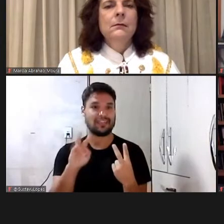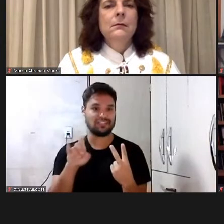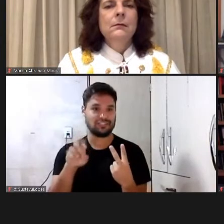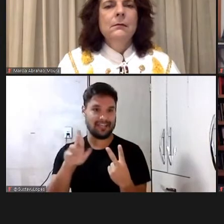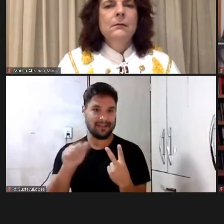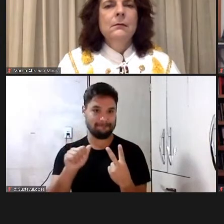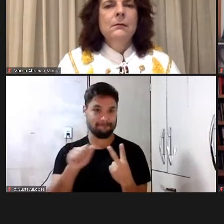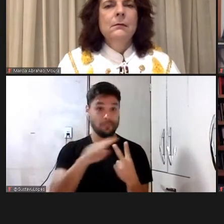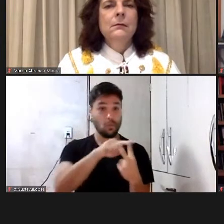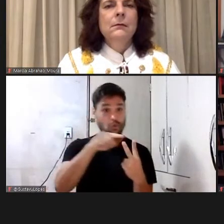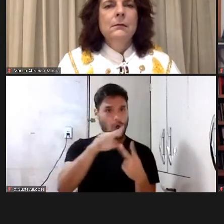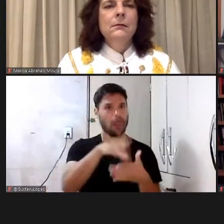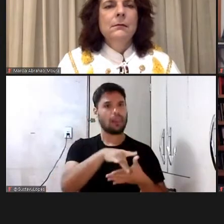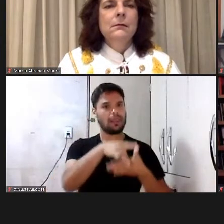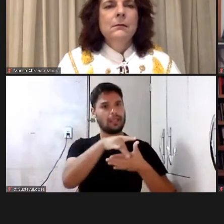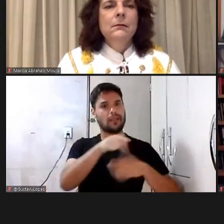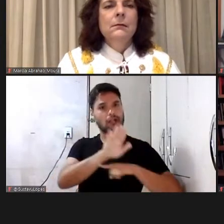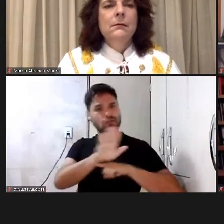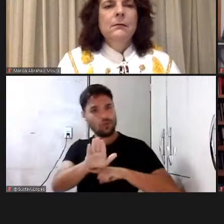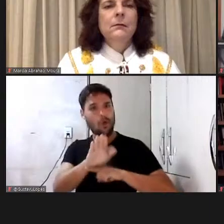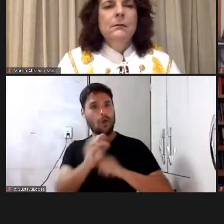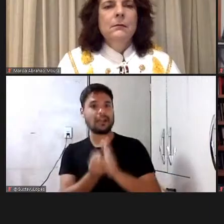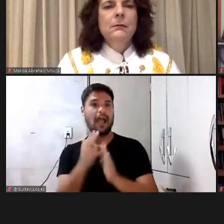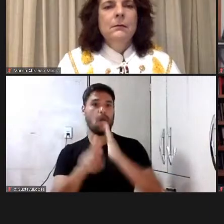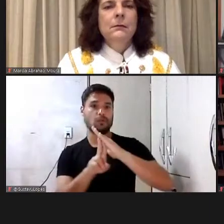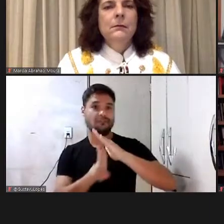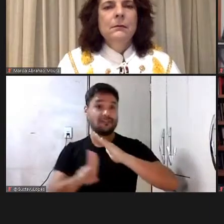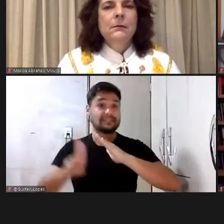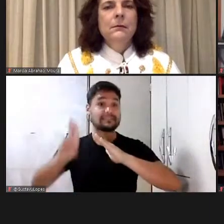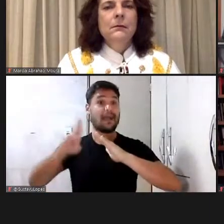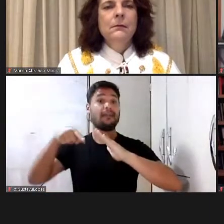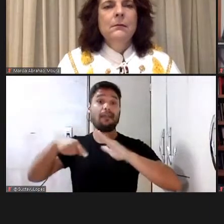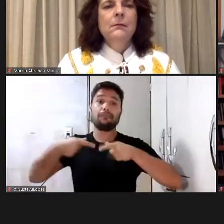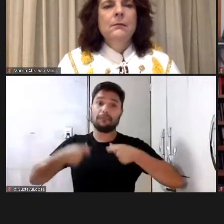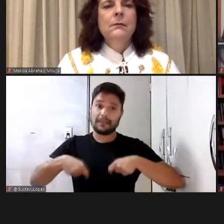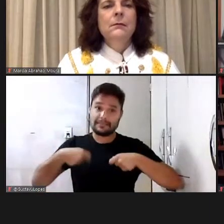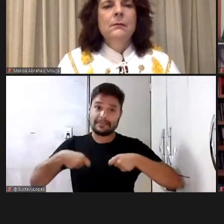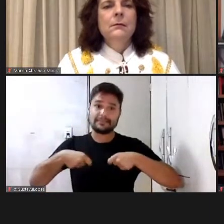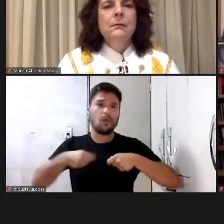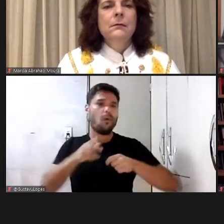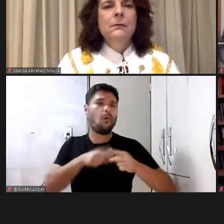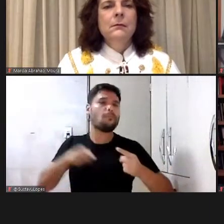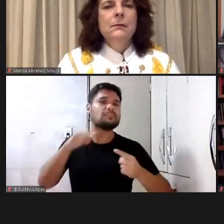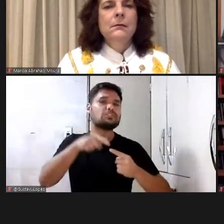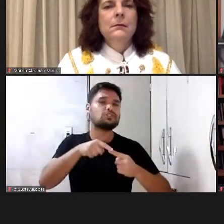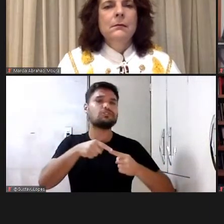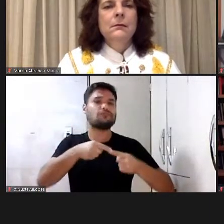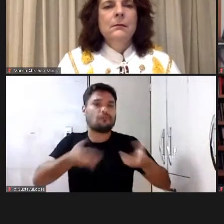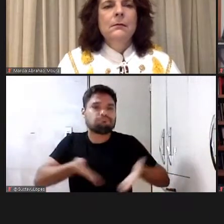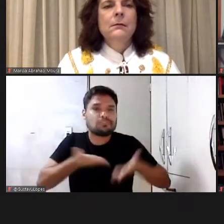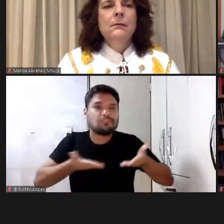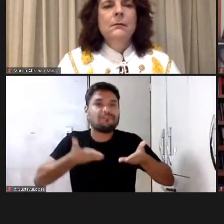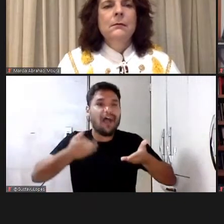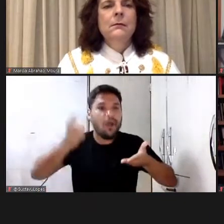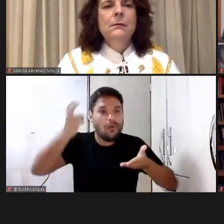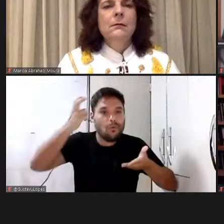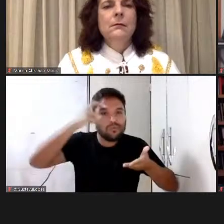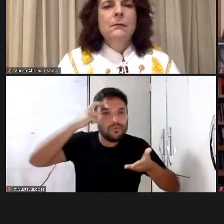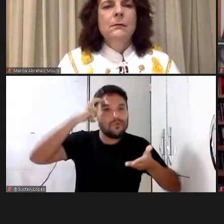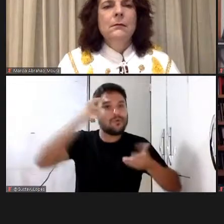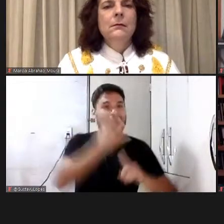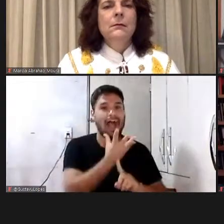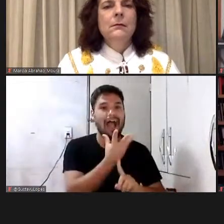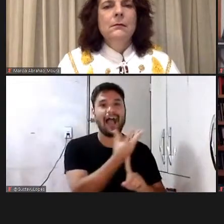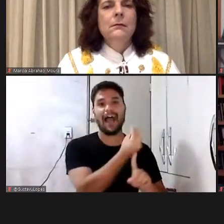uma necessidade, sendo sua missão promover o conhecimento, a cultura e as artes, no diálogo com a